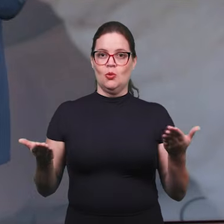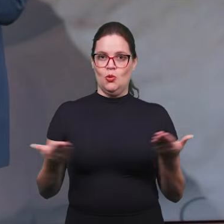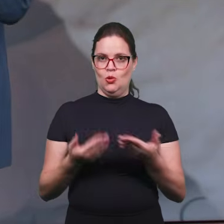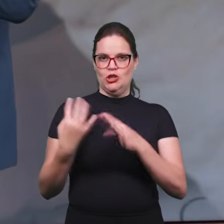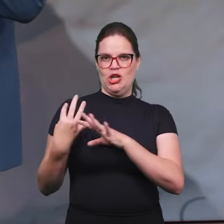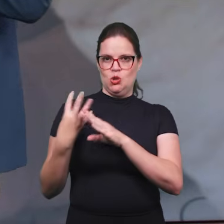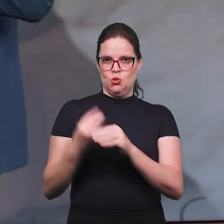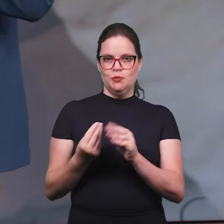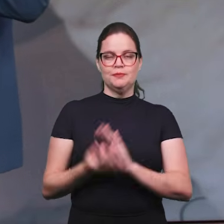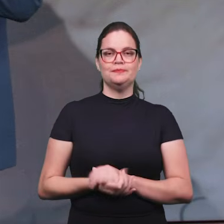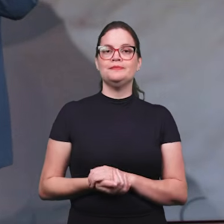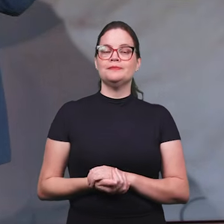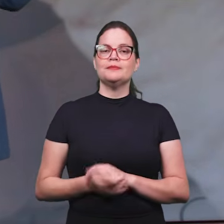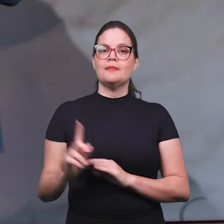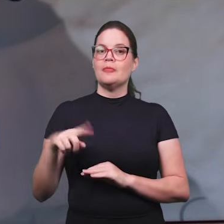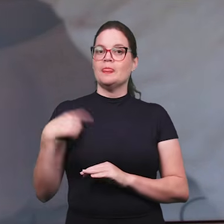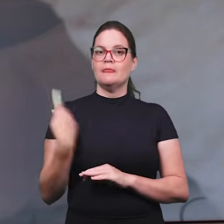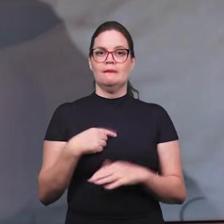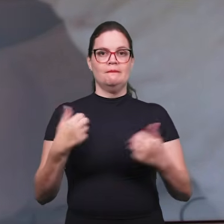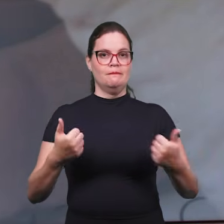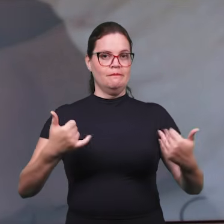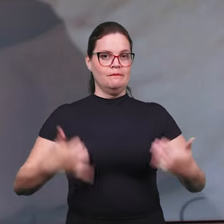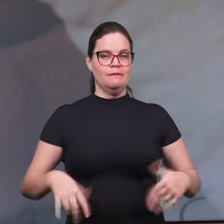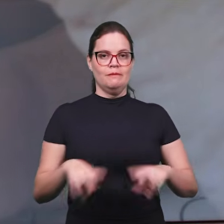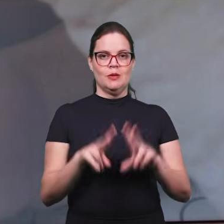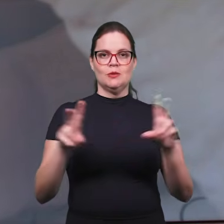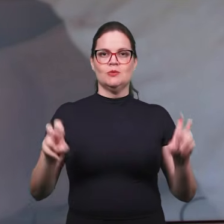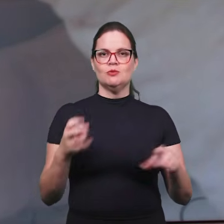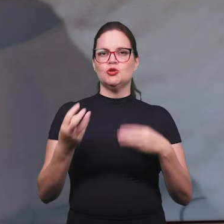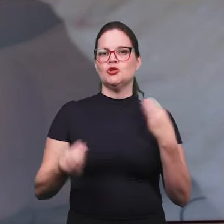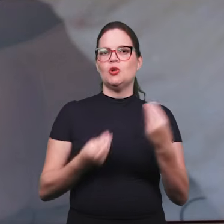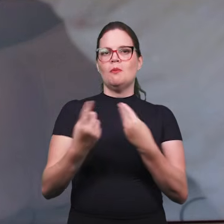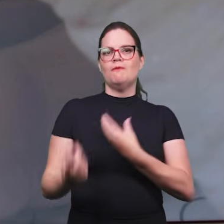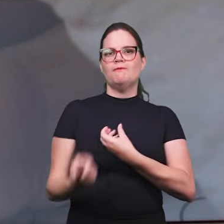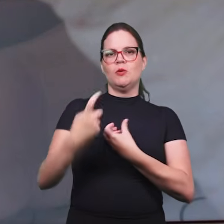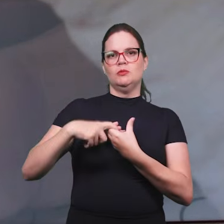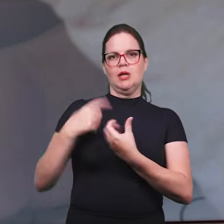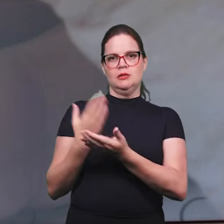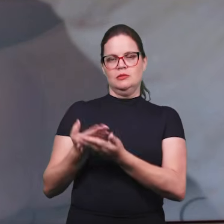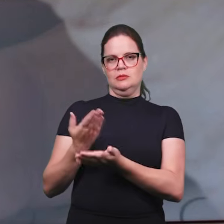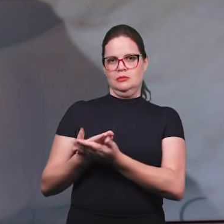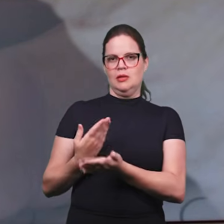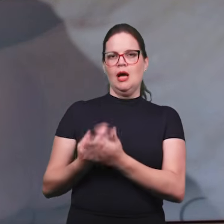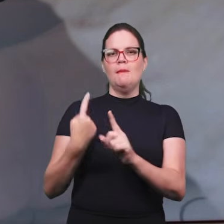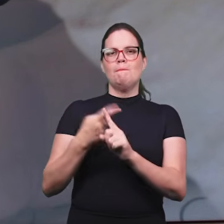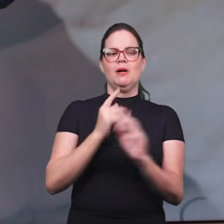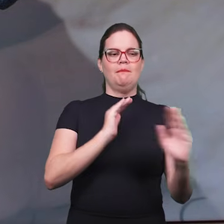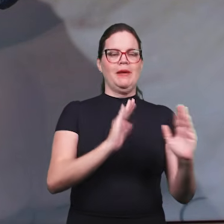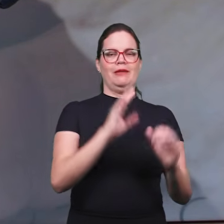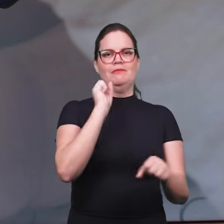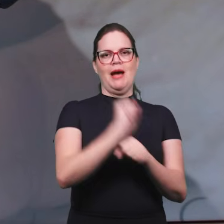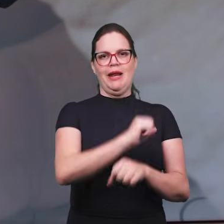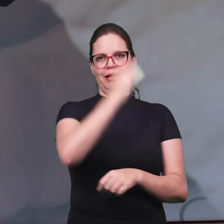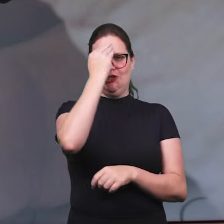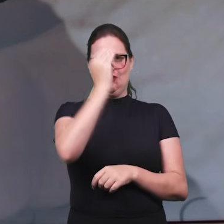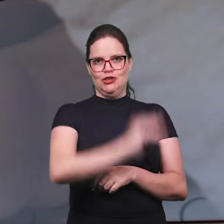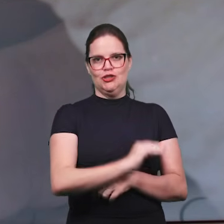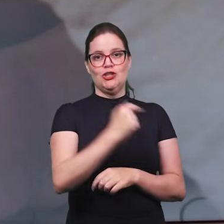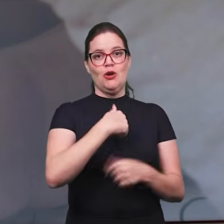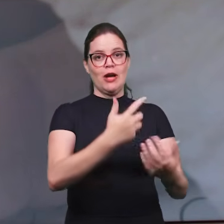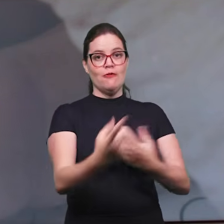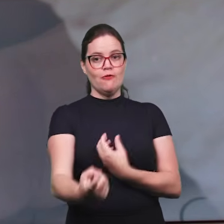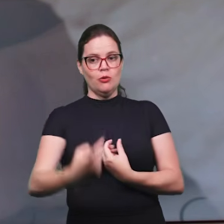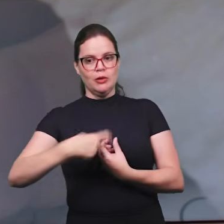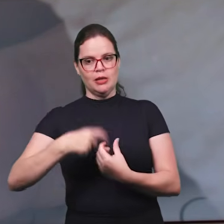No programa de hoje, nós falamos sobre como retomar os estudos depois de um período de